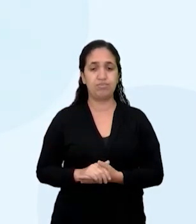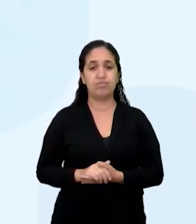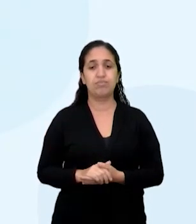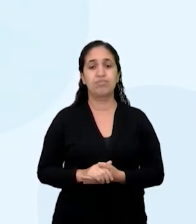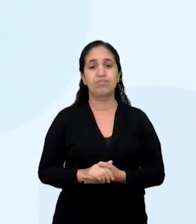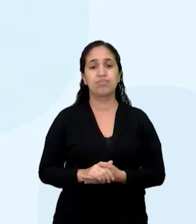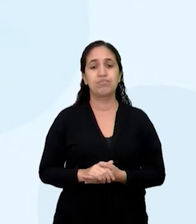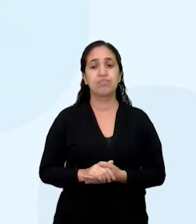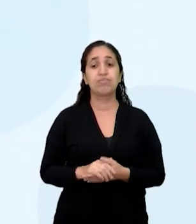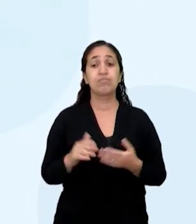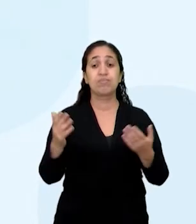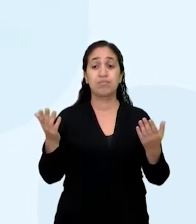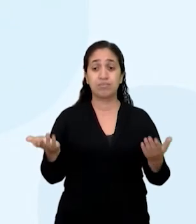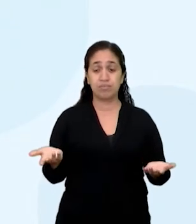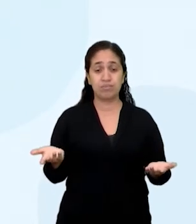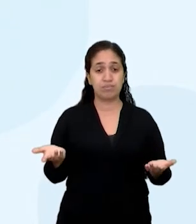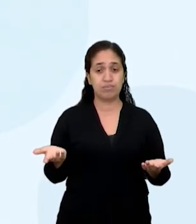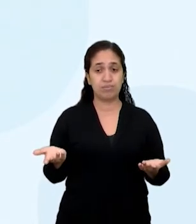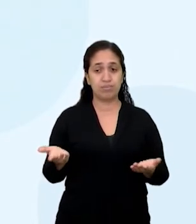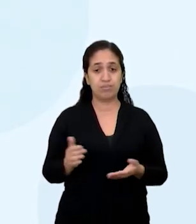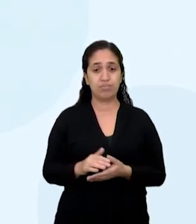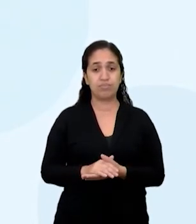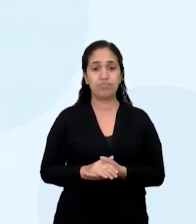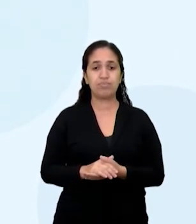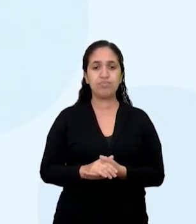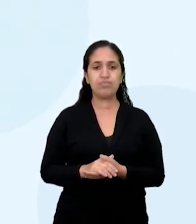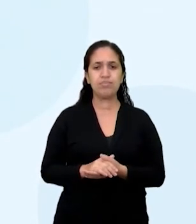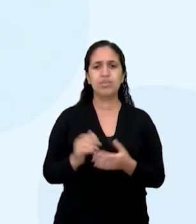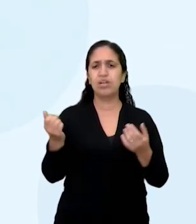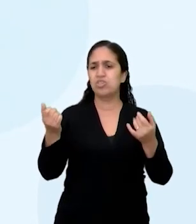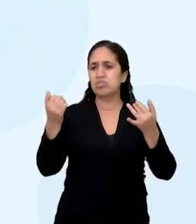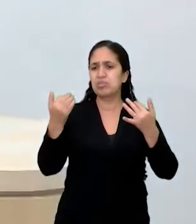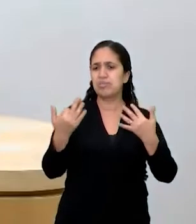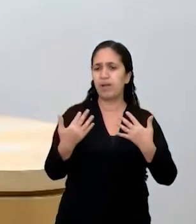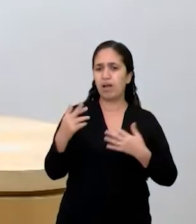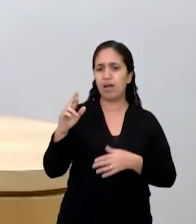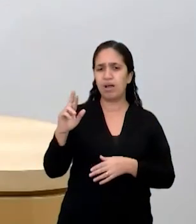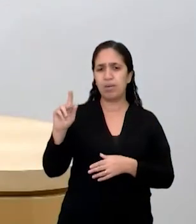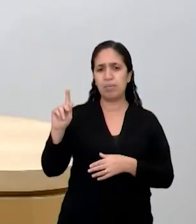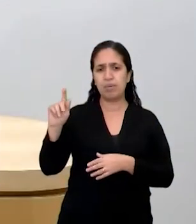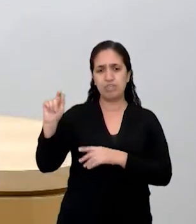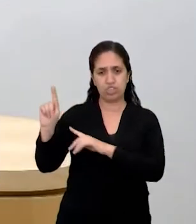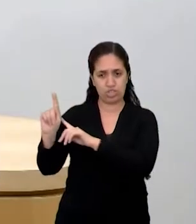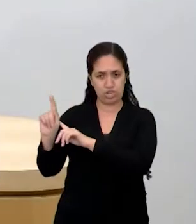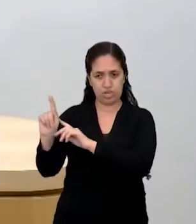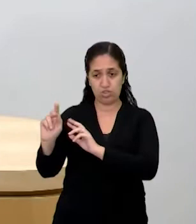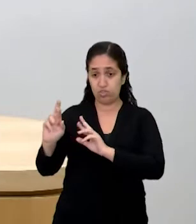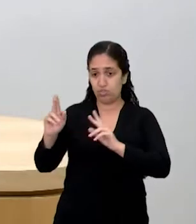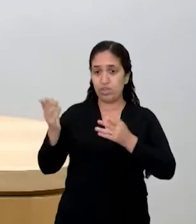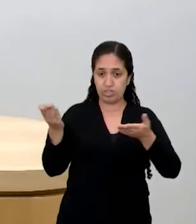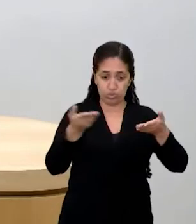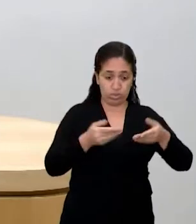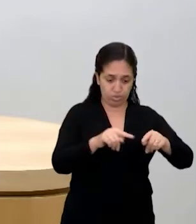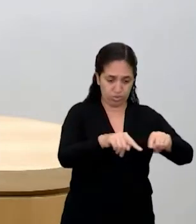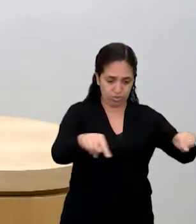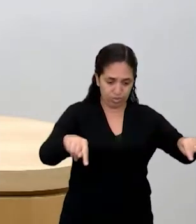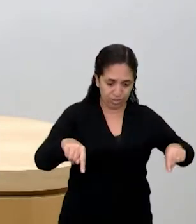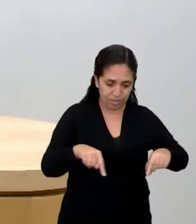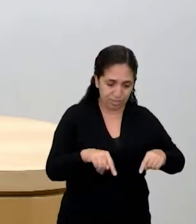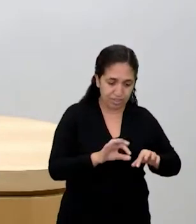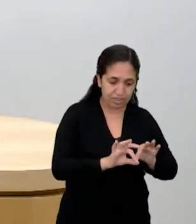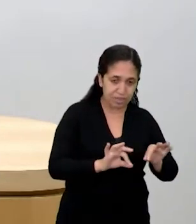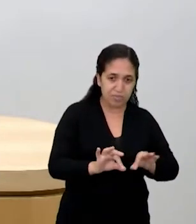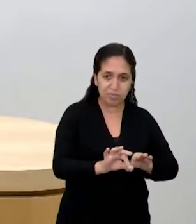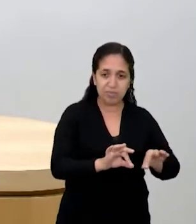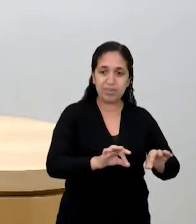live action. Então é assim, quando a gente fala do RPG, diferentemente daquele que nós trouxemos aqui, que tinha o tabuleiro, na